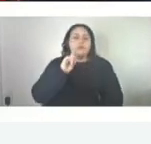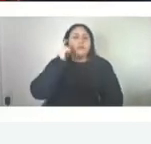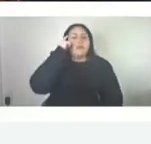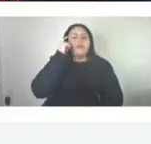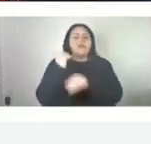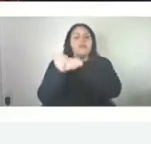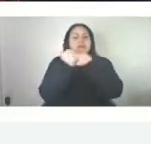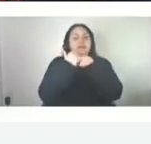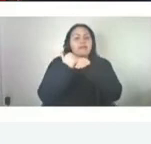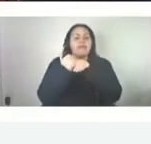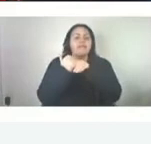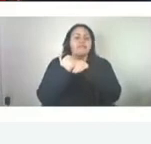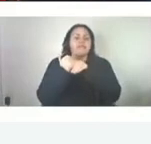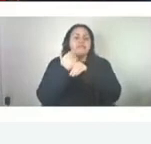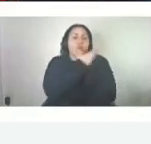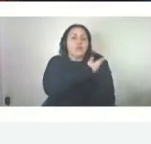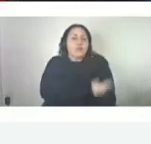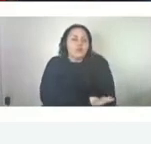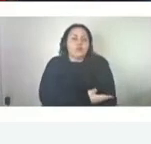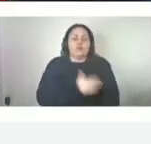educar em saúde. Pode passar?